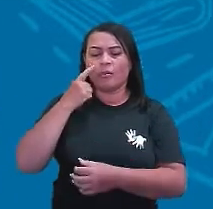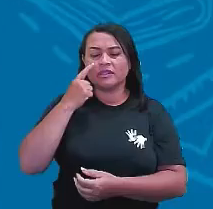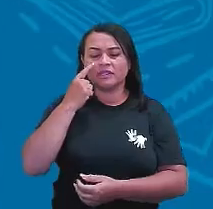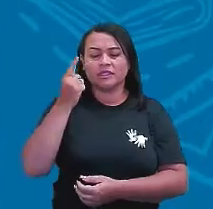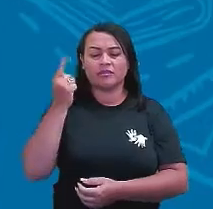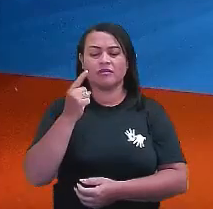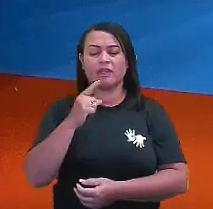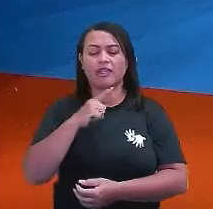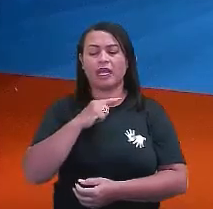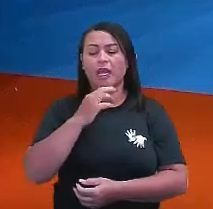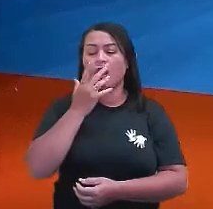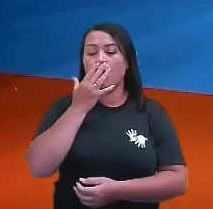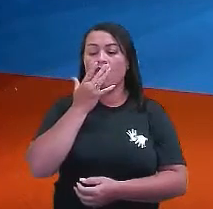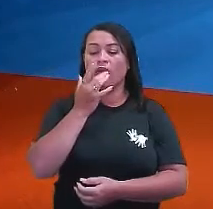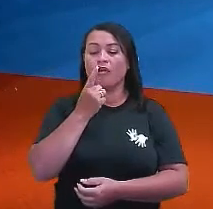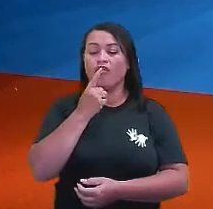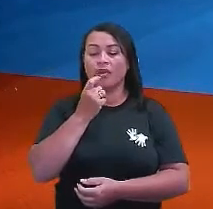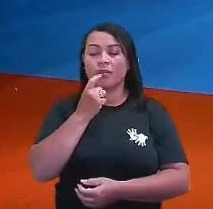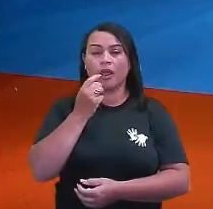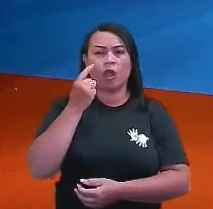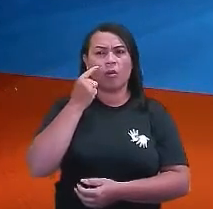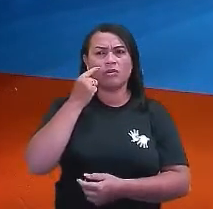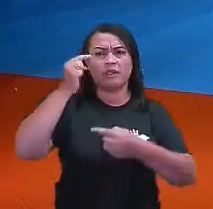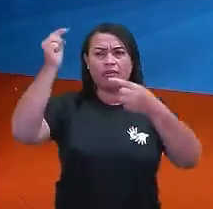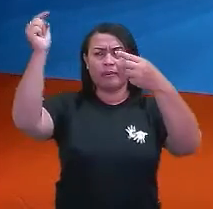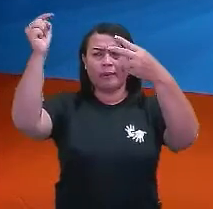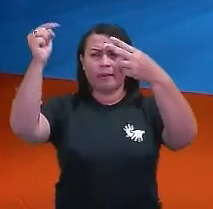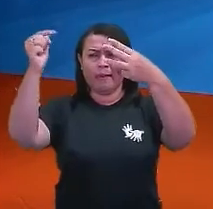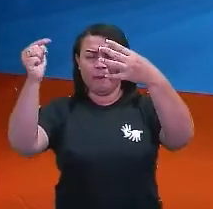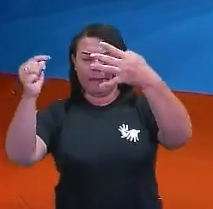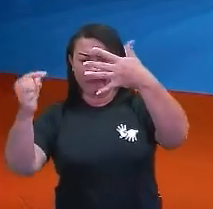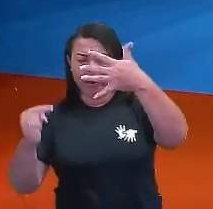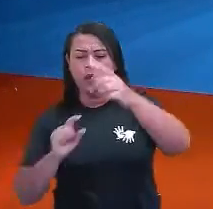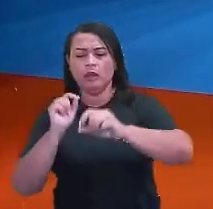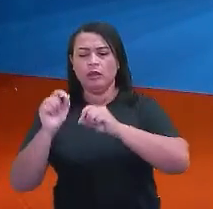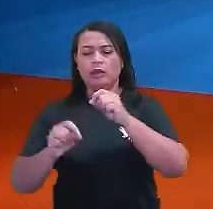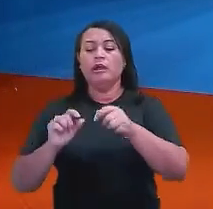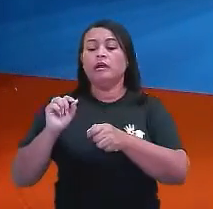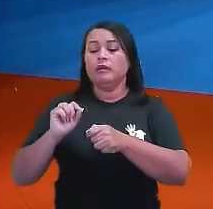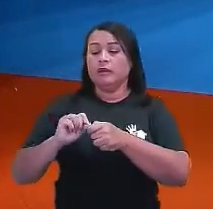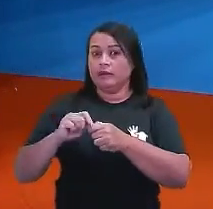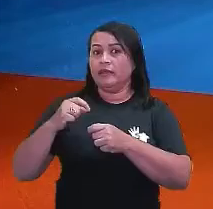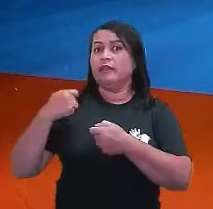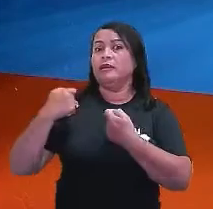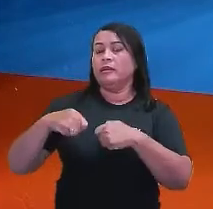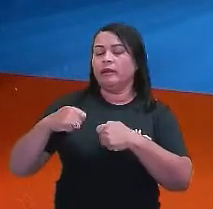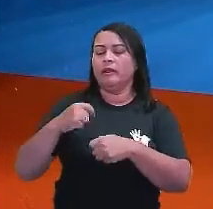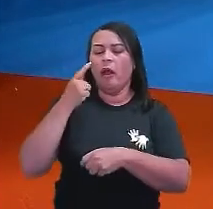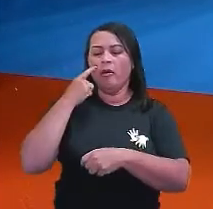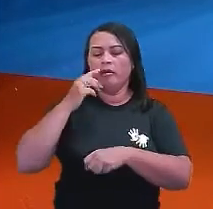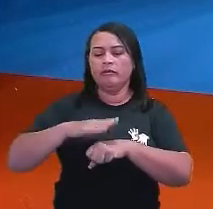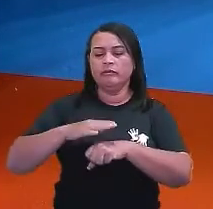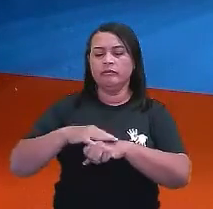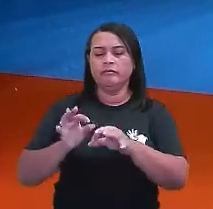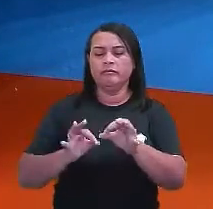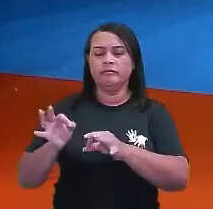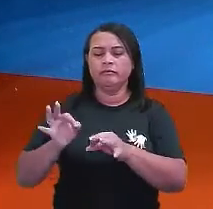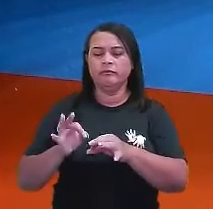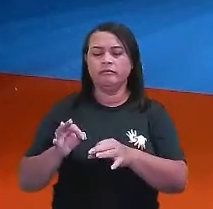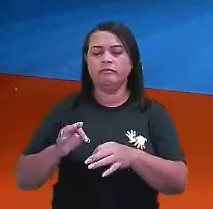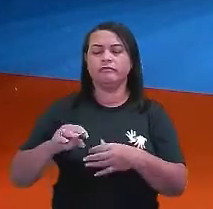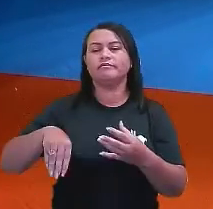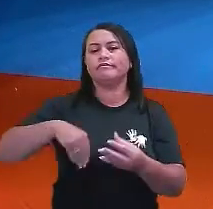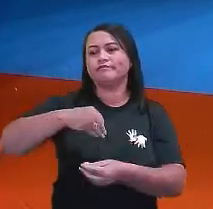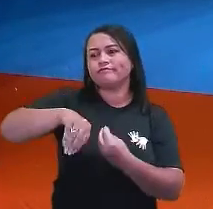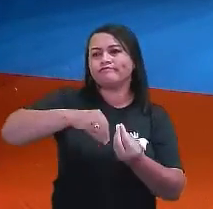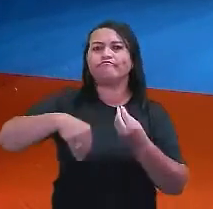ó. Aqui ele diz os ingredientes, tudinho que vai precisar. Aí ele fala no modo de preparo. Misture isso,